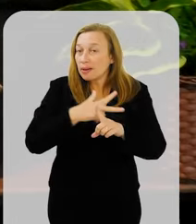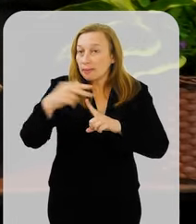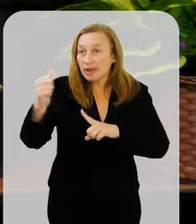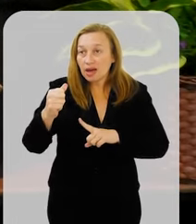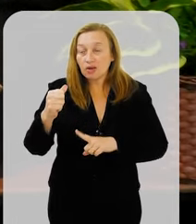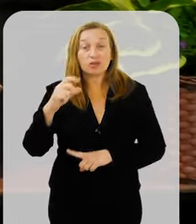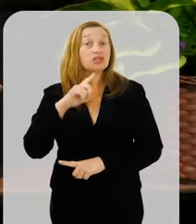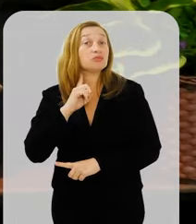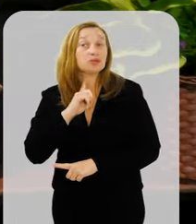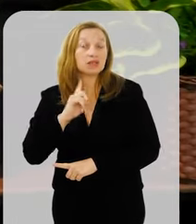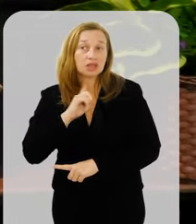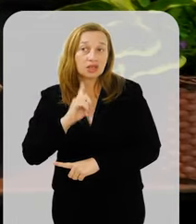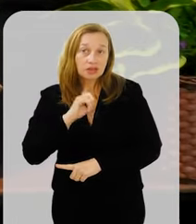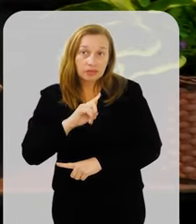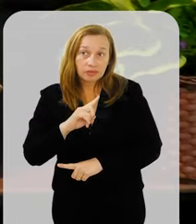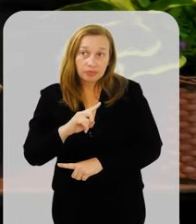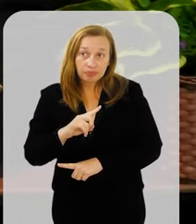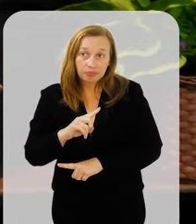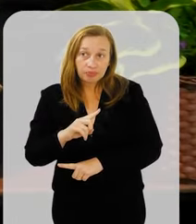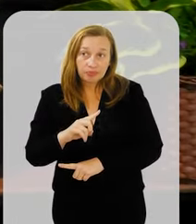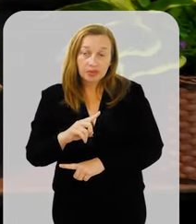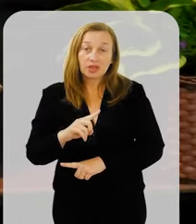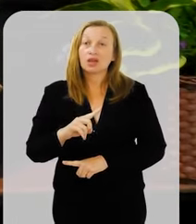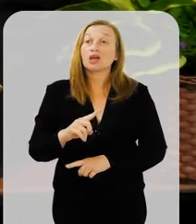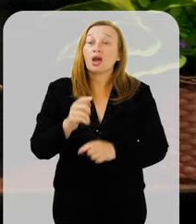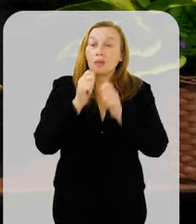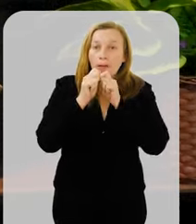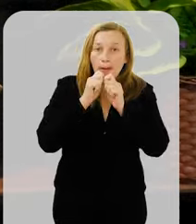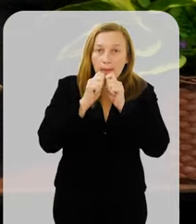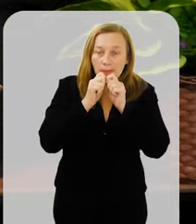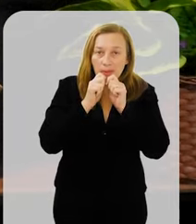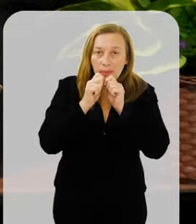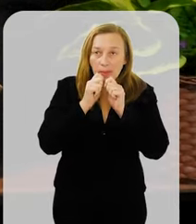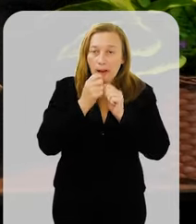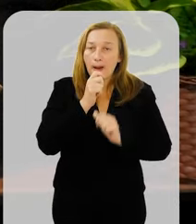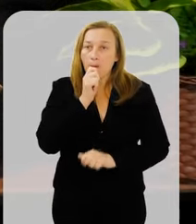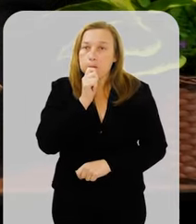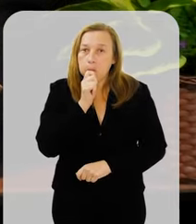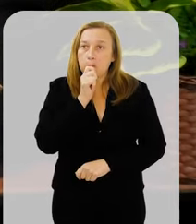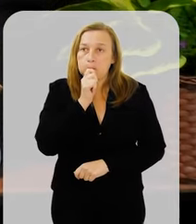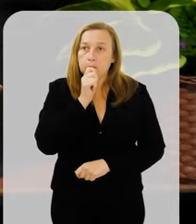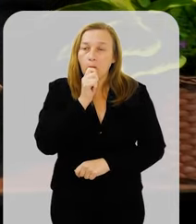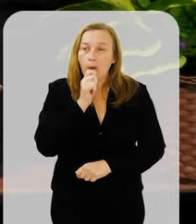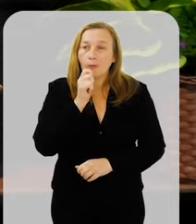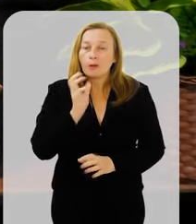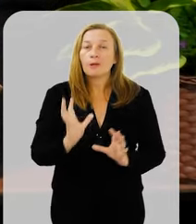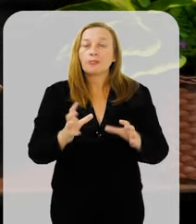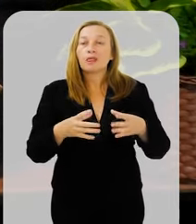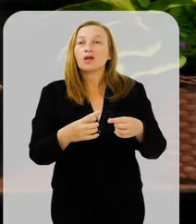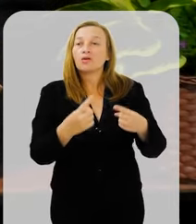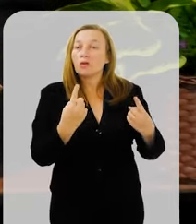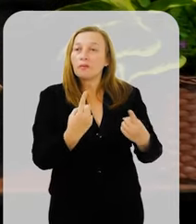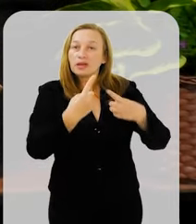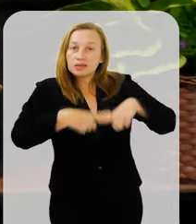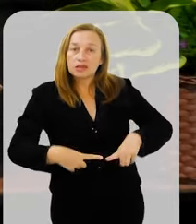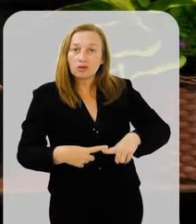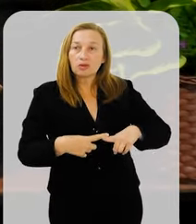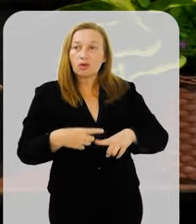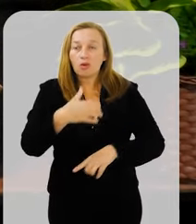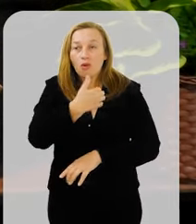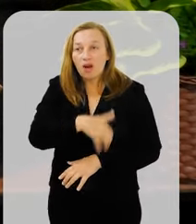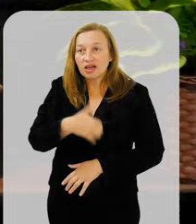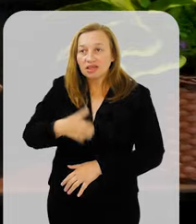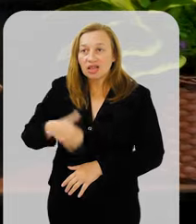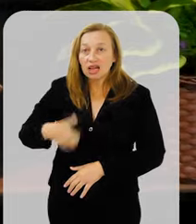do interior, foi garfado ano passado pela arbitragem no jogo do Atlético, senão ele teria chegado à final do Campeonato